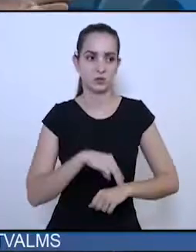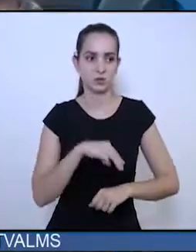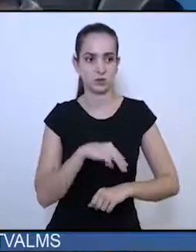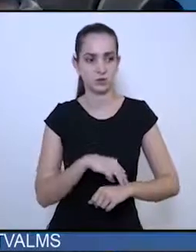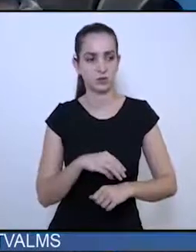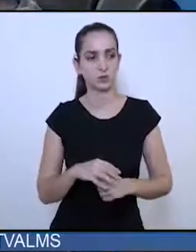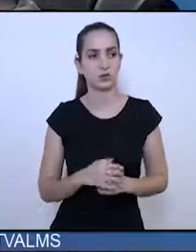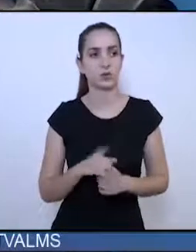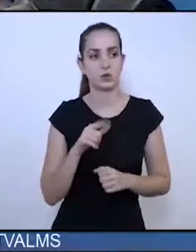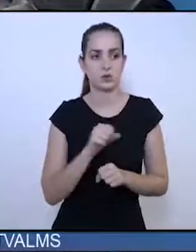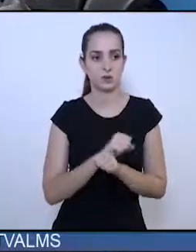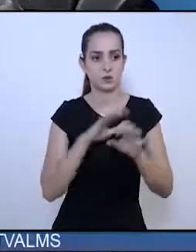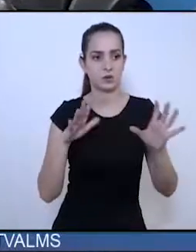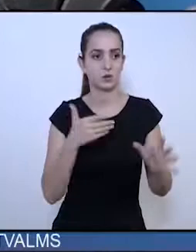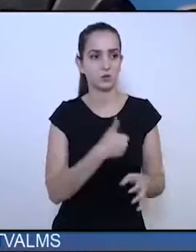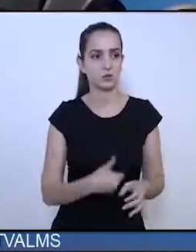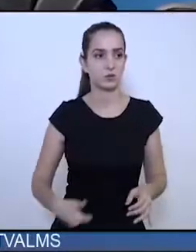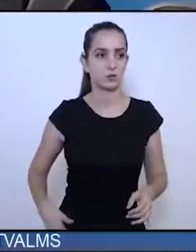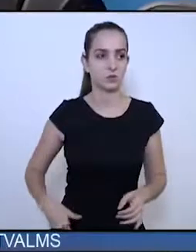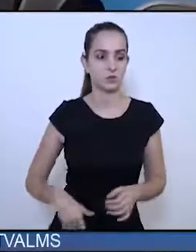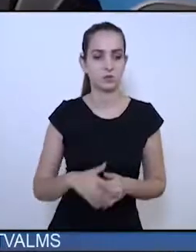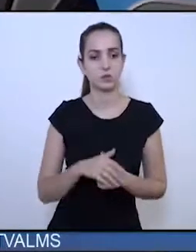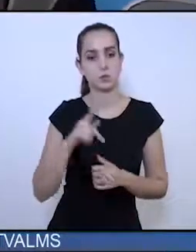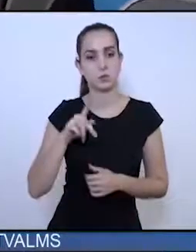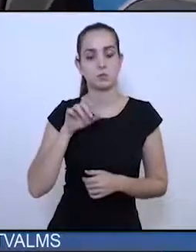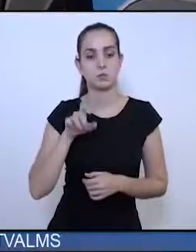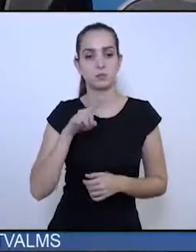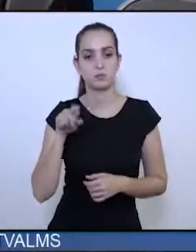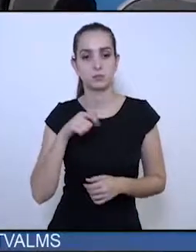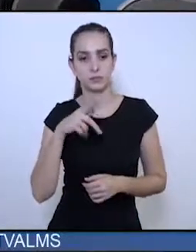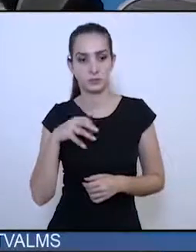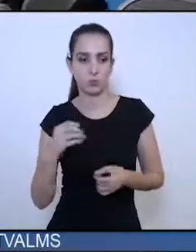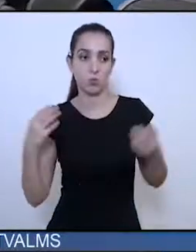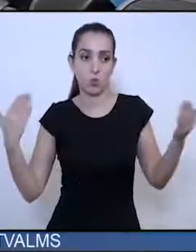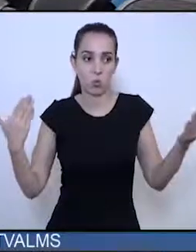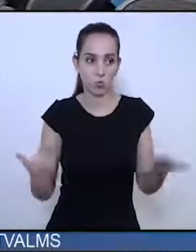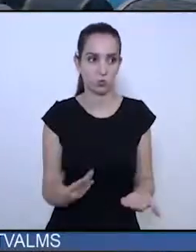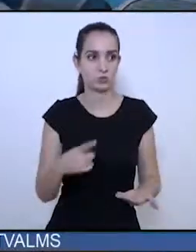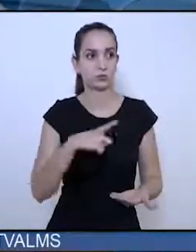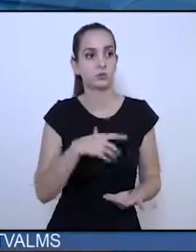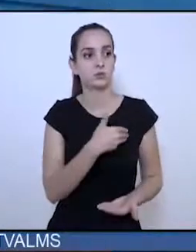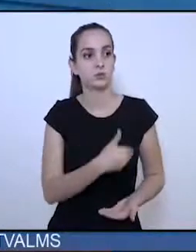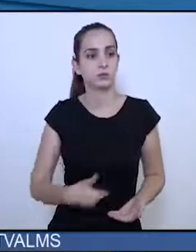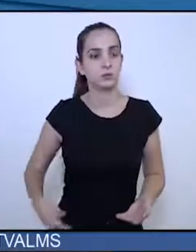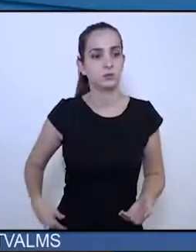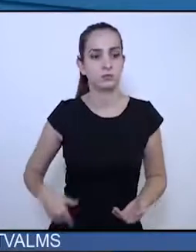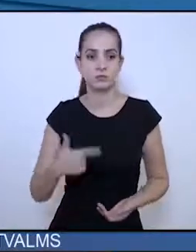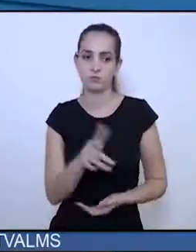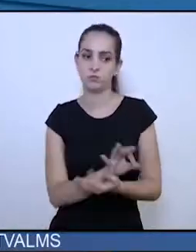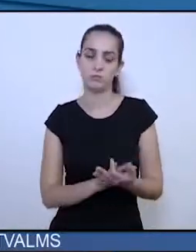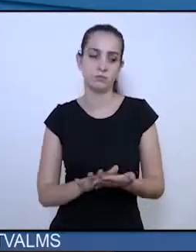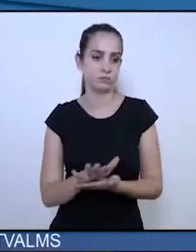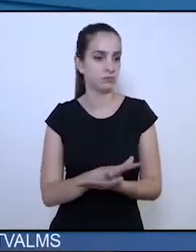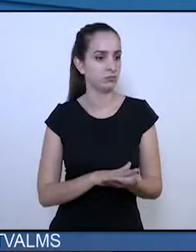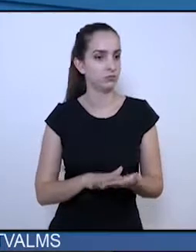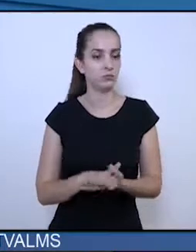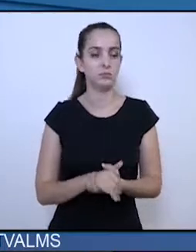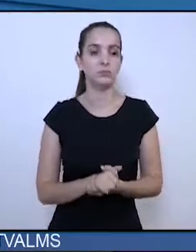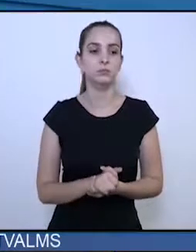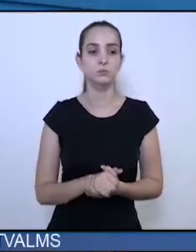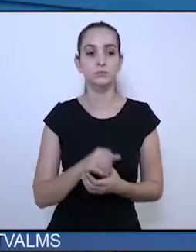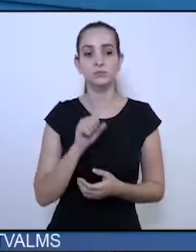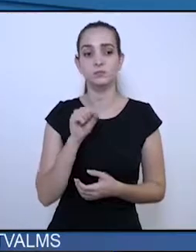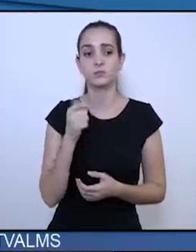o pronunciamento. É lógico que o governador Pezão, nas condições hoje de governar, que são nenhuma,